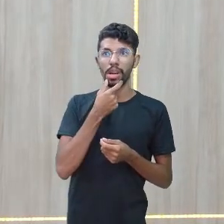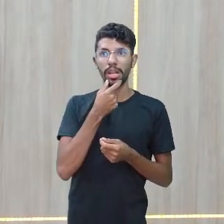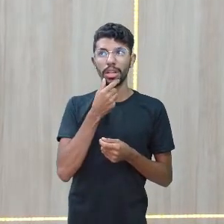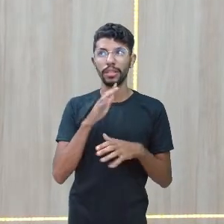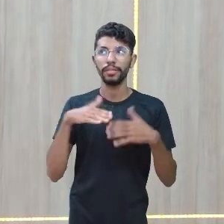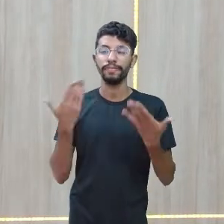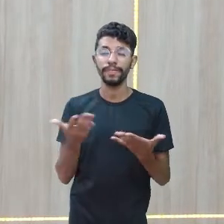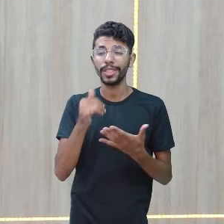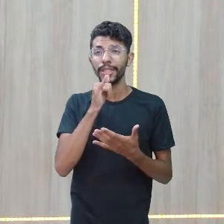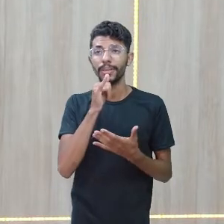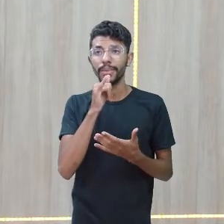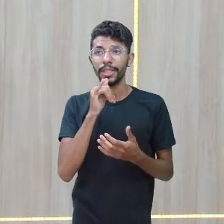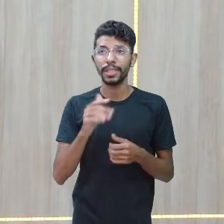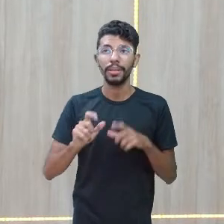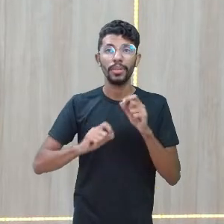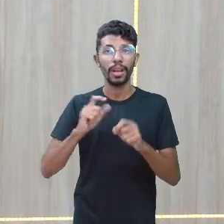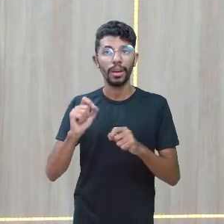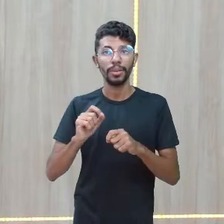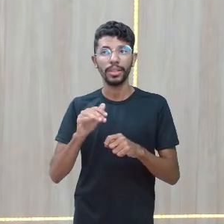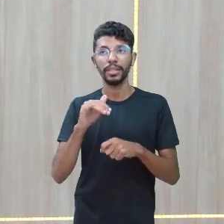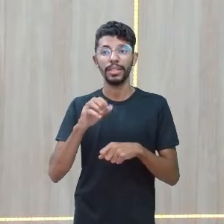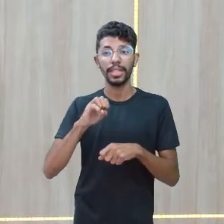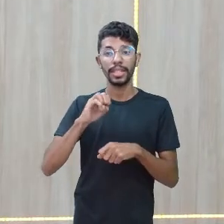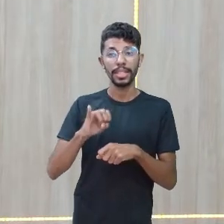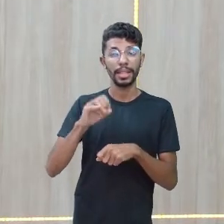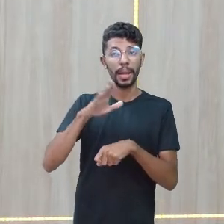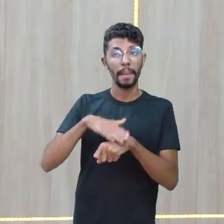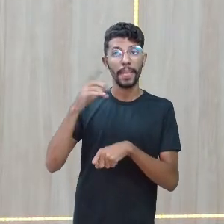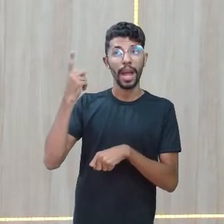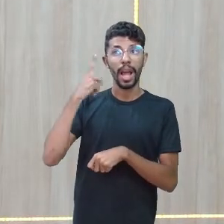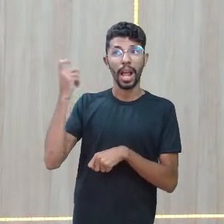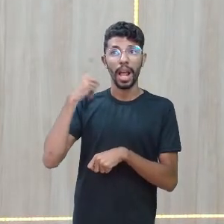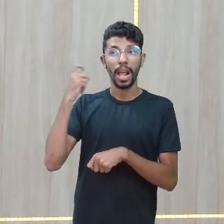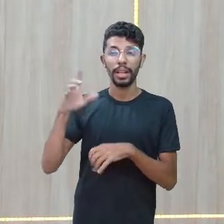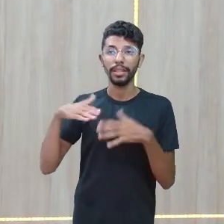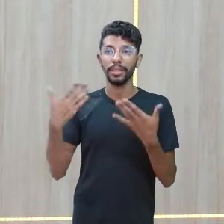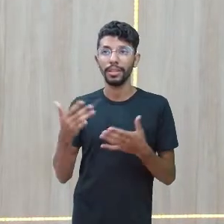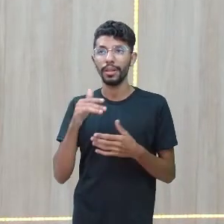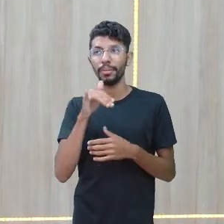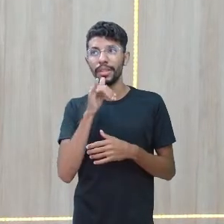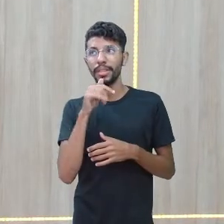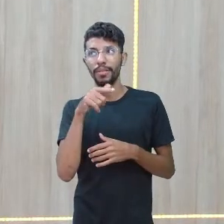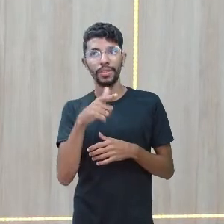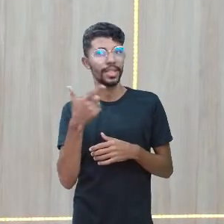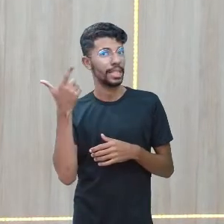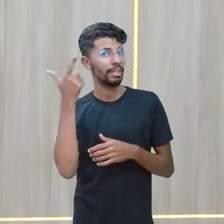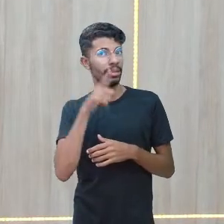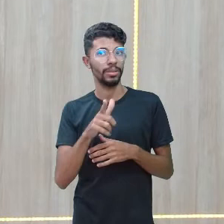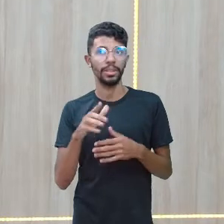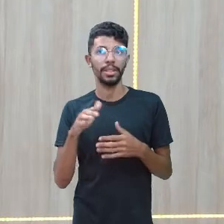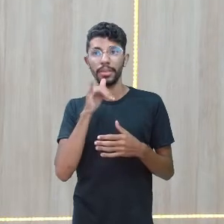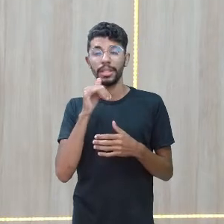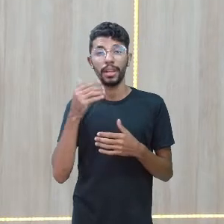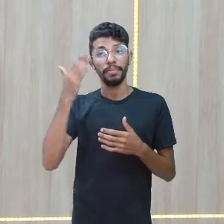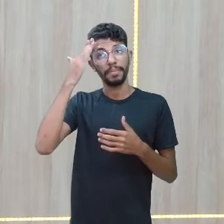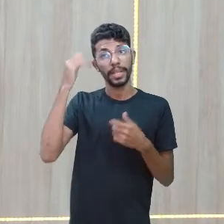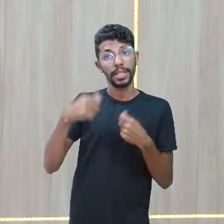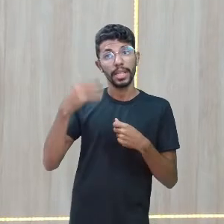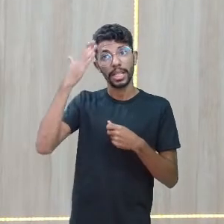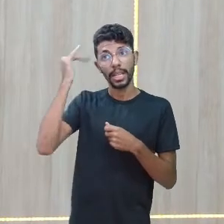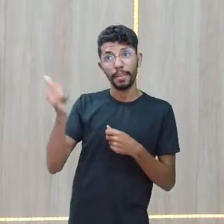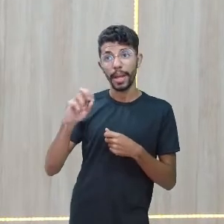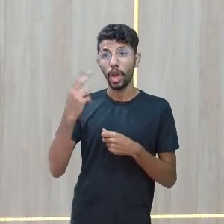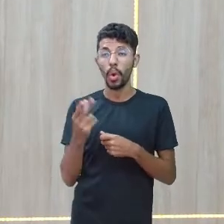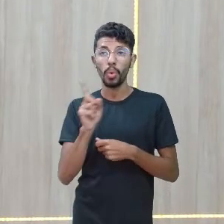sonoro, menos você vai conseguir enrolar. Tipo, eu desenrolo o inglês. Não, desenrola não, velho. Ou sabe ou não sabe, se o negócio é sonoro. Vê só,